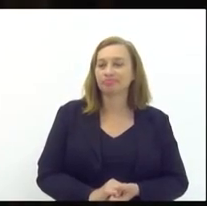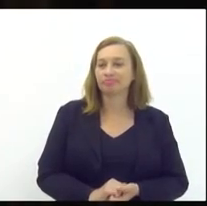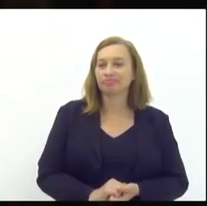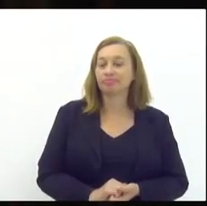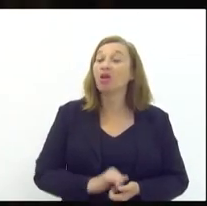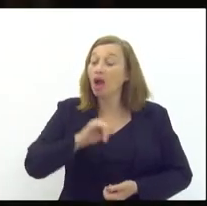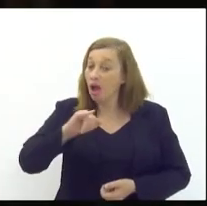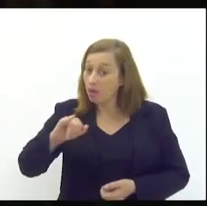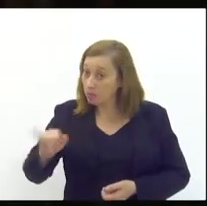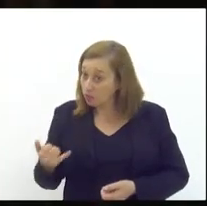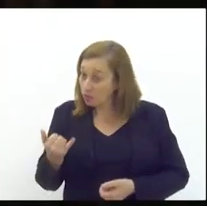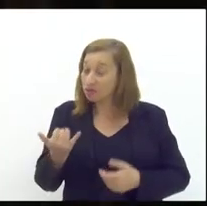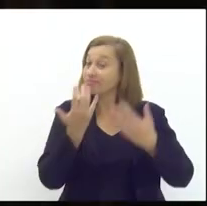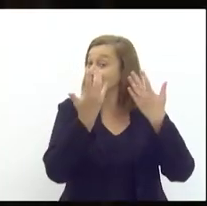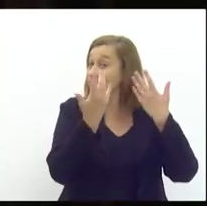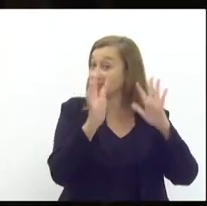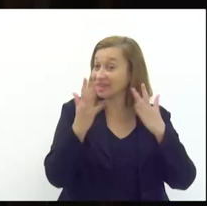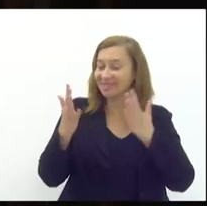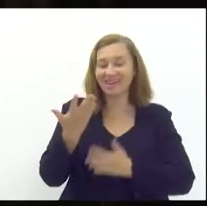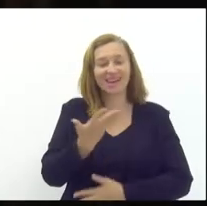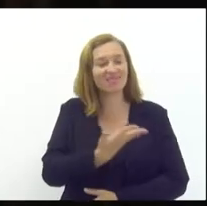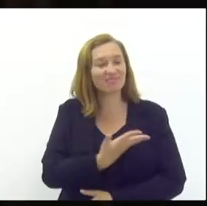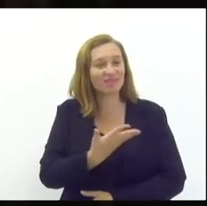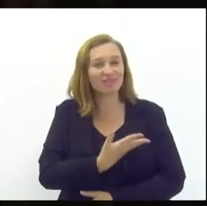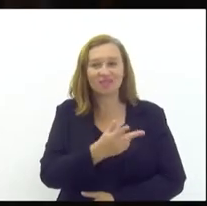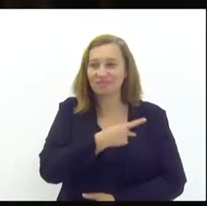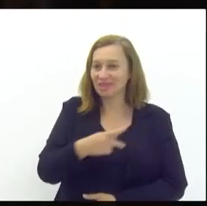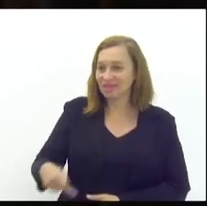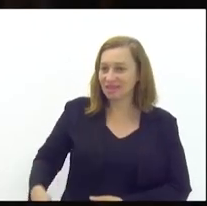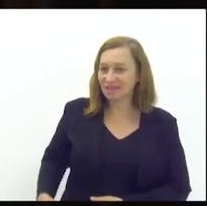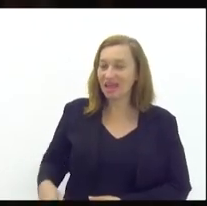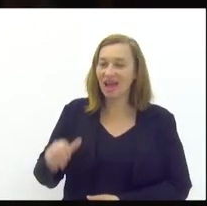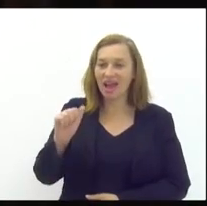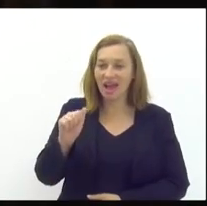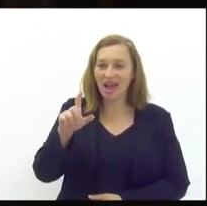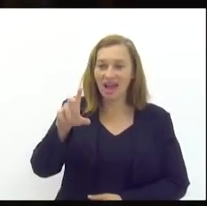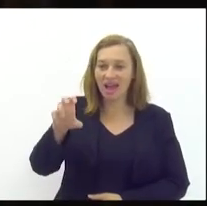aproveitar e saudar o nosso querido Presidente Alexandre